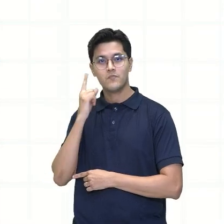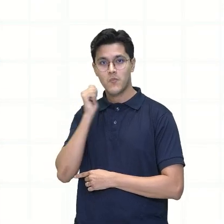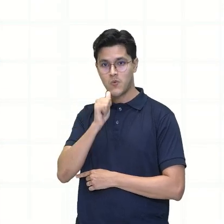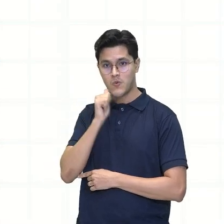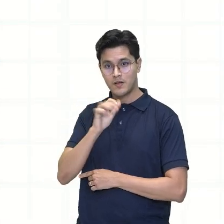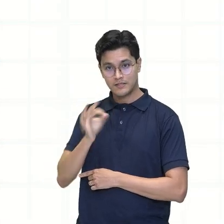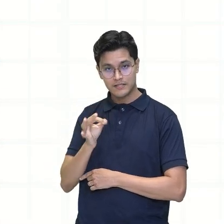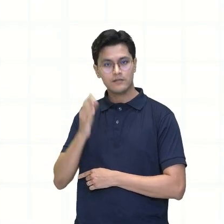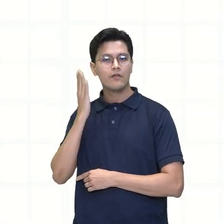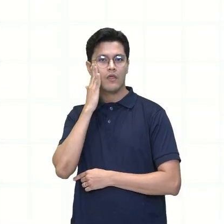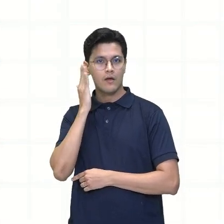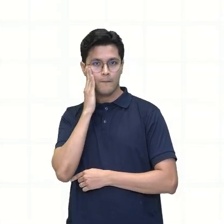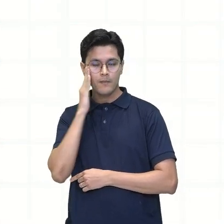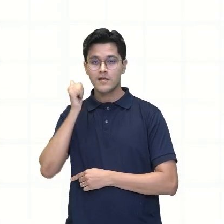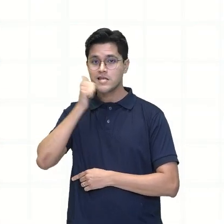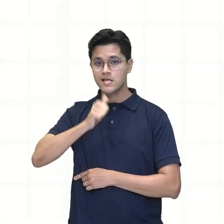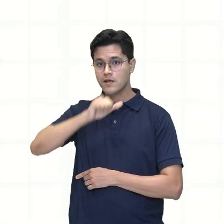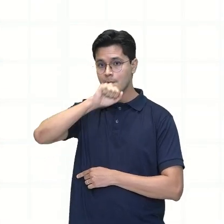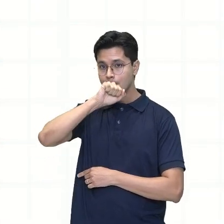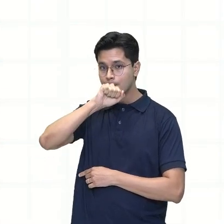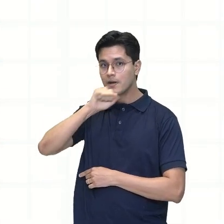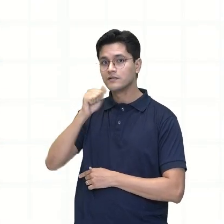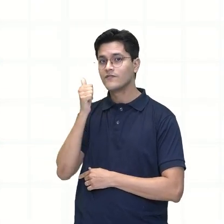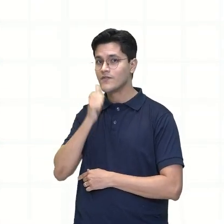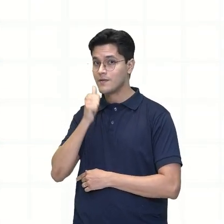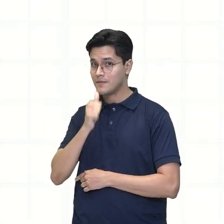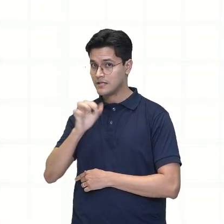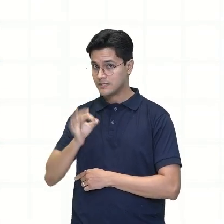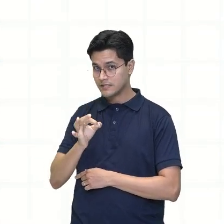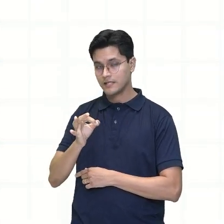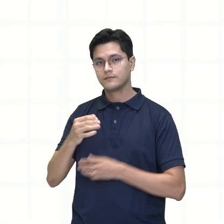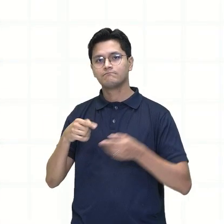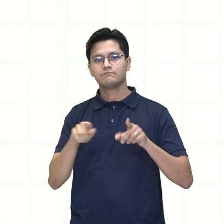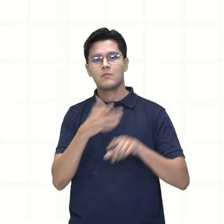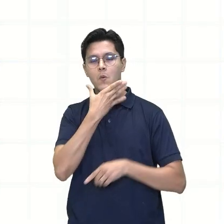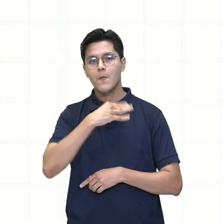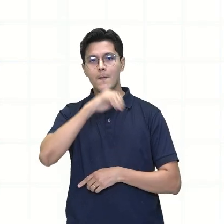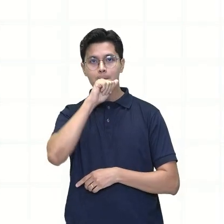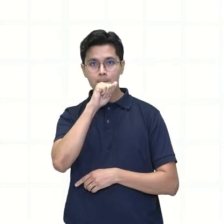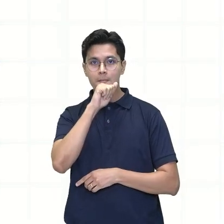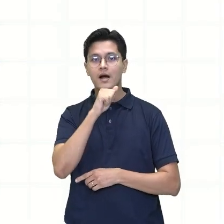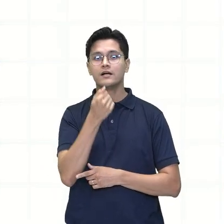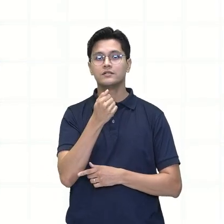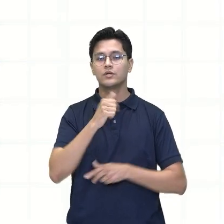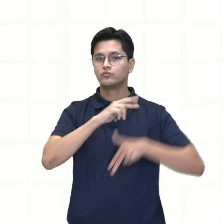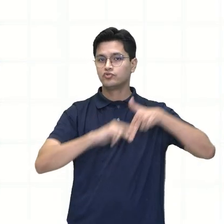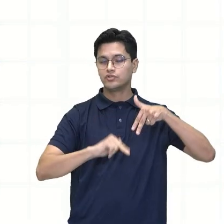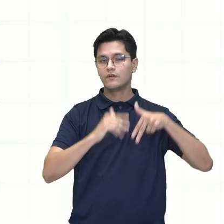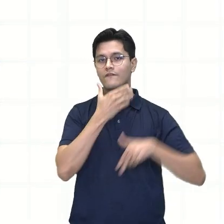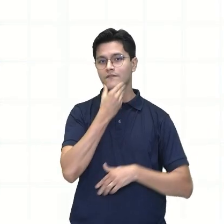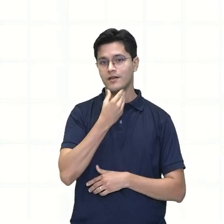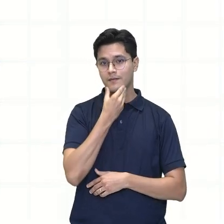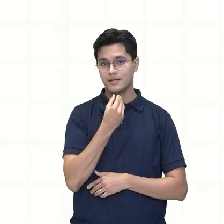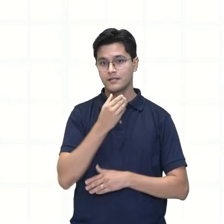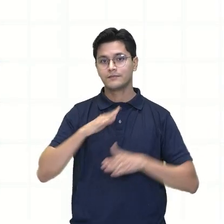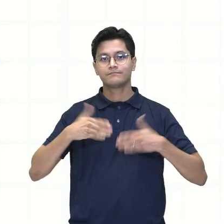o quê? No feminino, e que pai, nós sabemos que está o quê? No masculino. Então, se eu tenho um